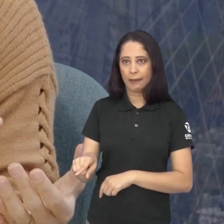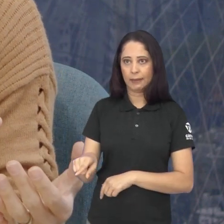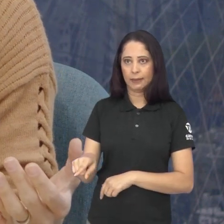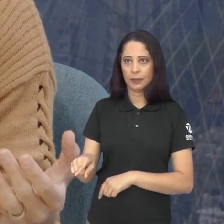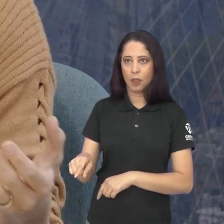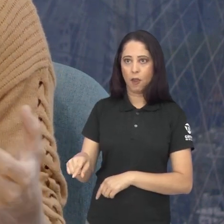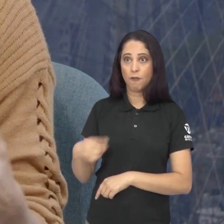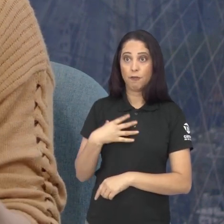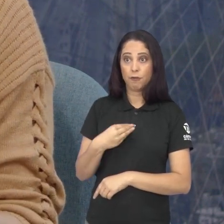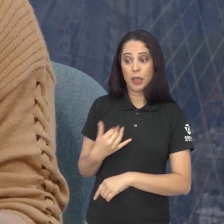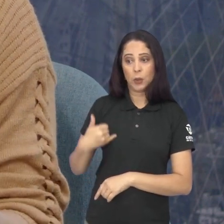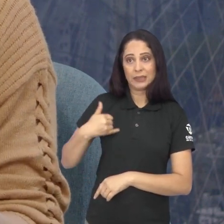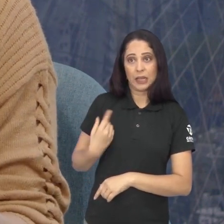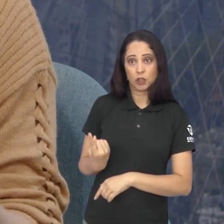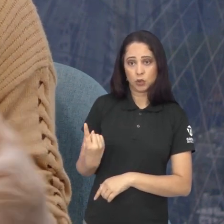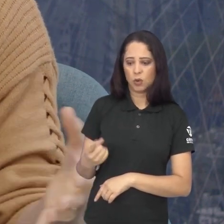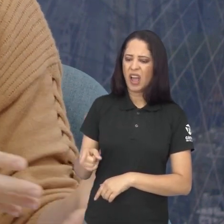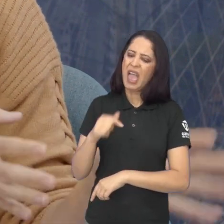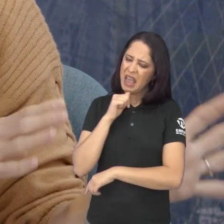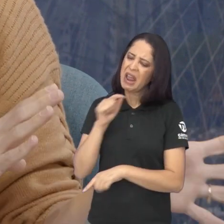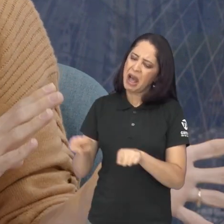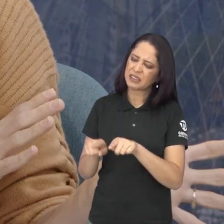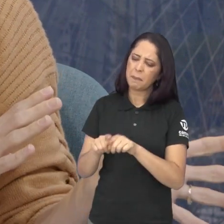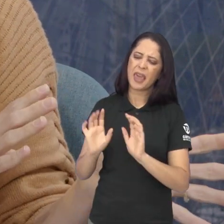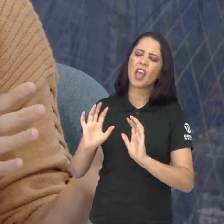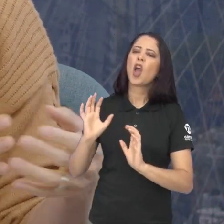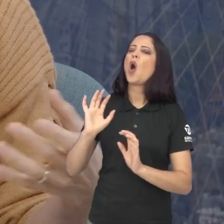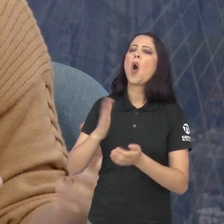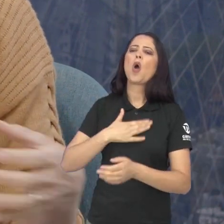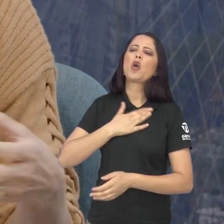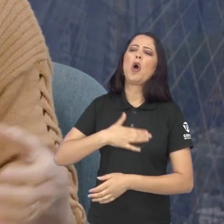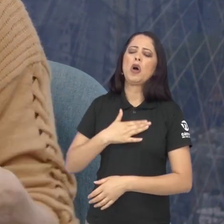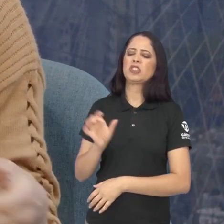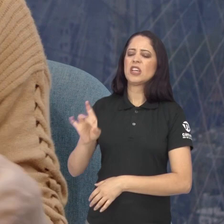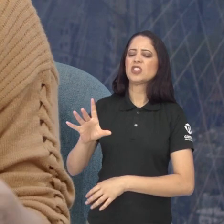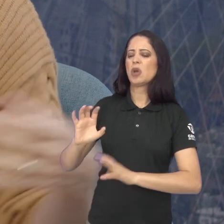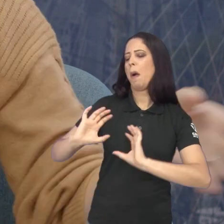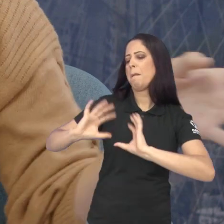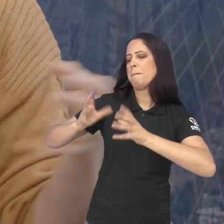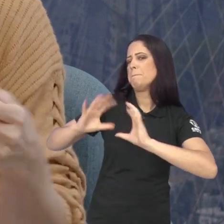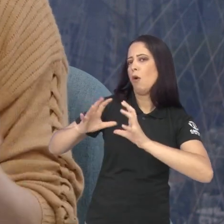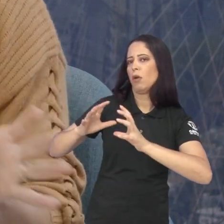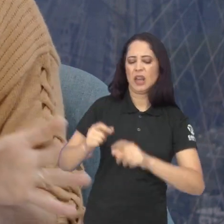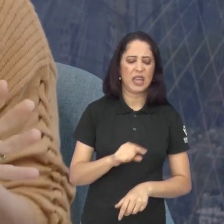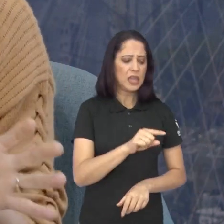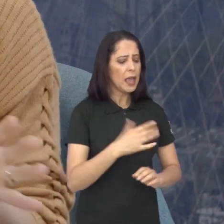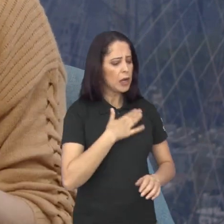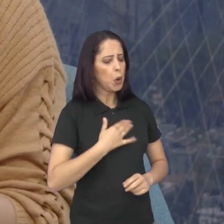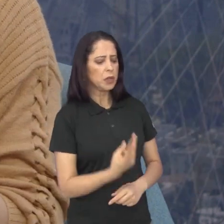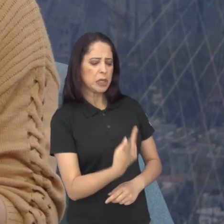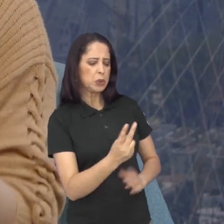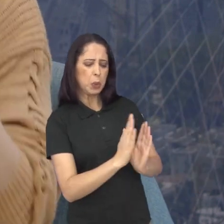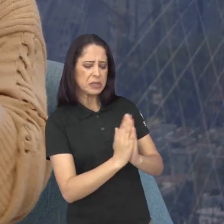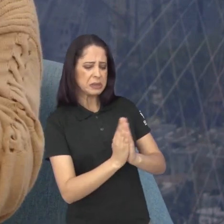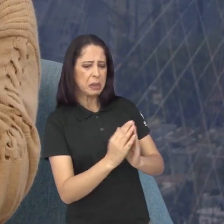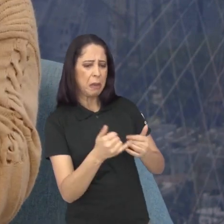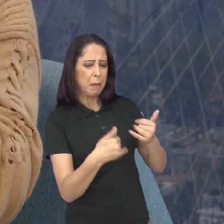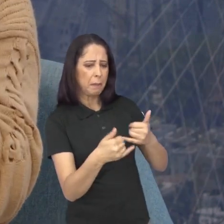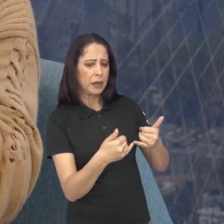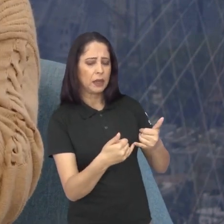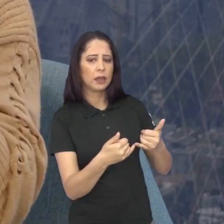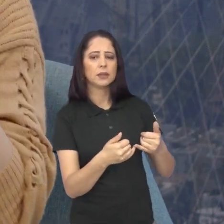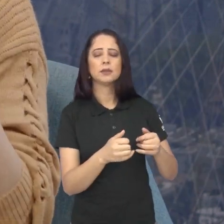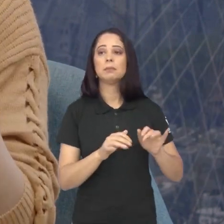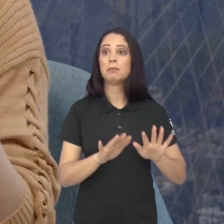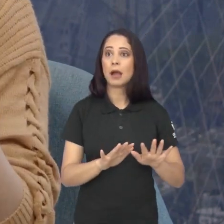fazer um paralelo, né? Então, o irmão também. O irmão só gostava de bola. Ah, ele gosta de dois brinquedos, o irmão só gosta de bola. Mas ele era aquela